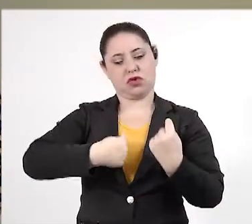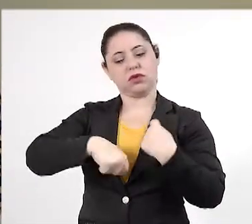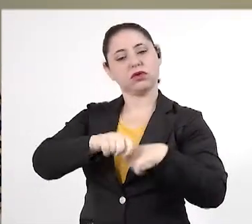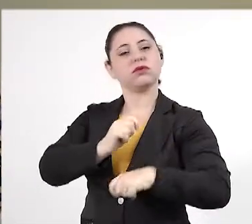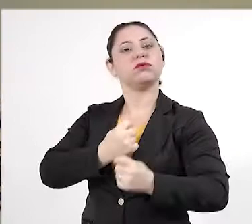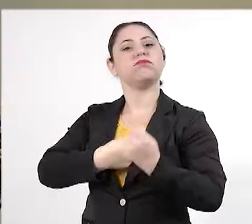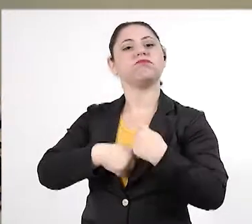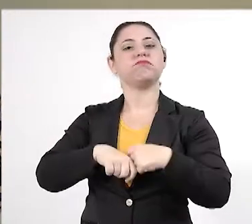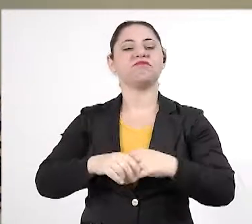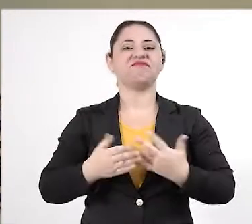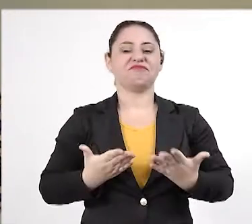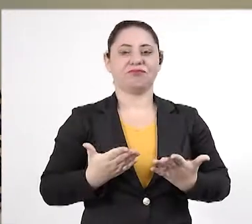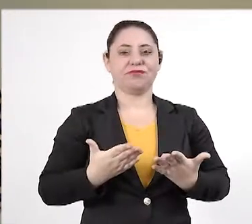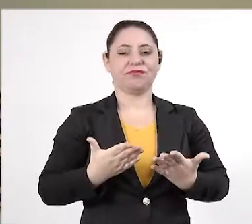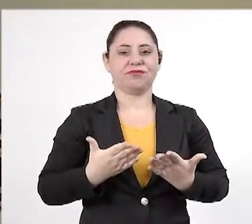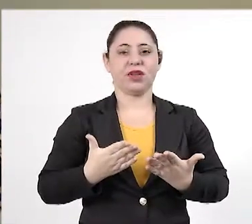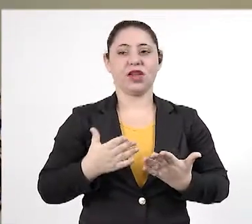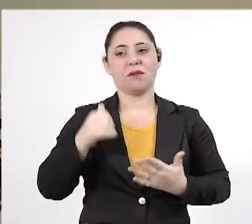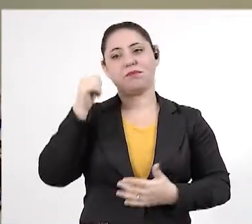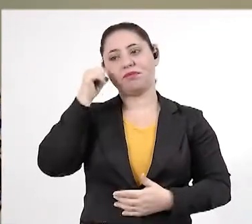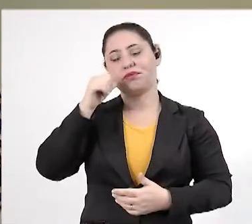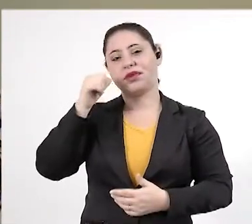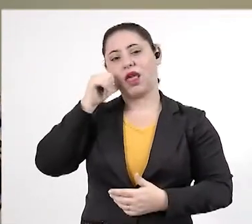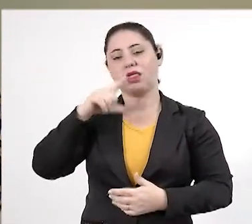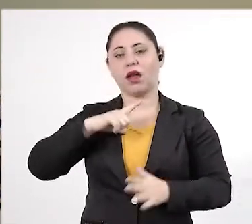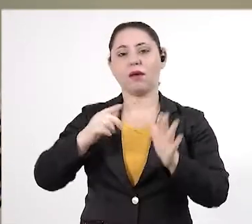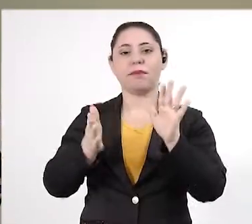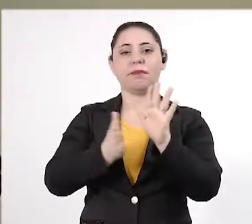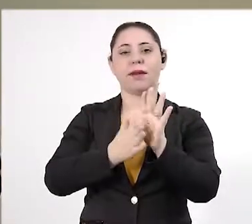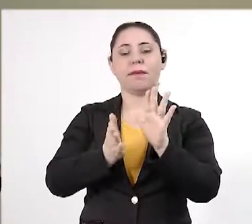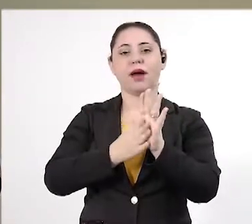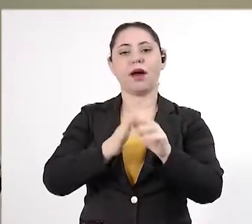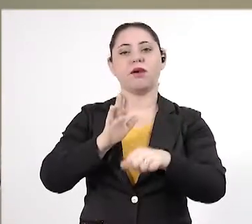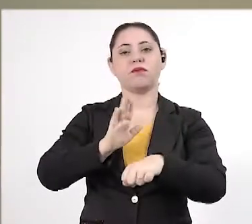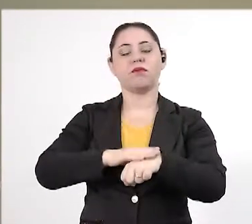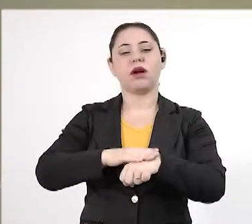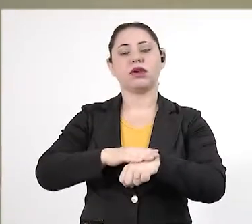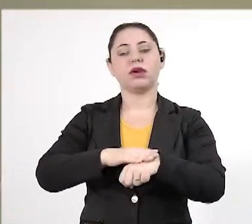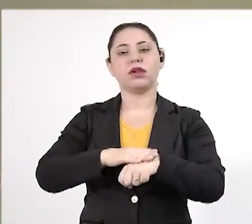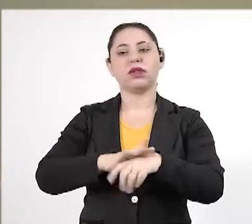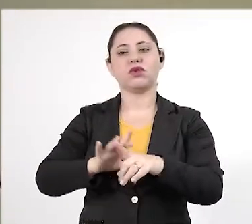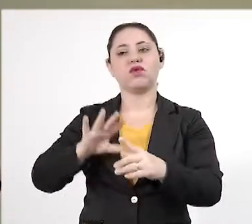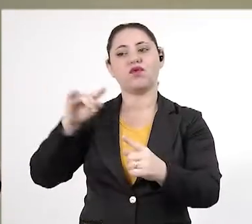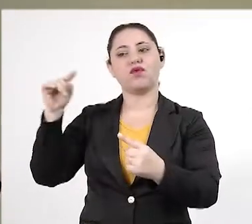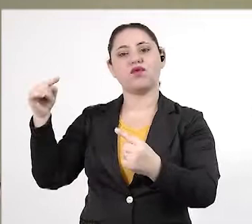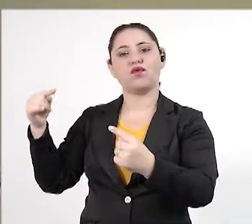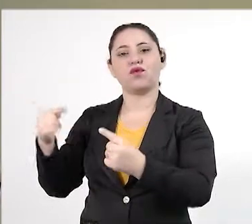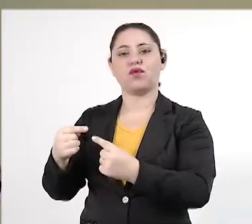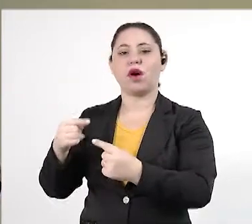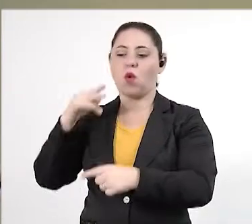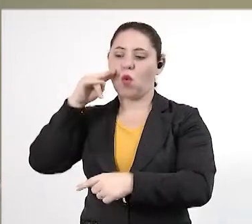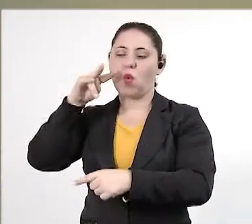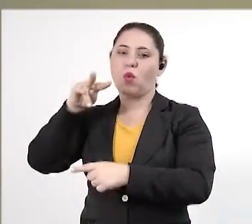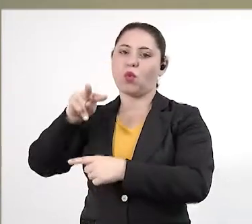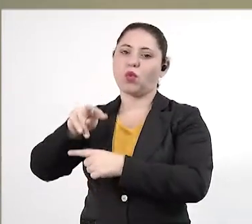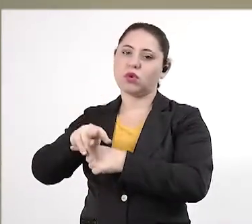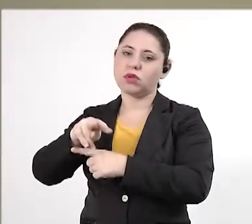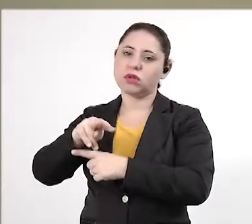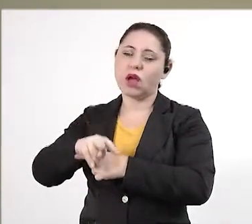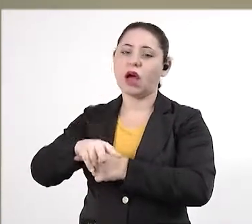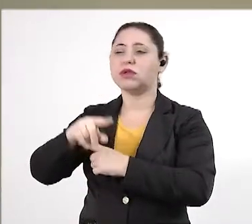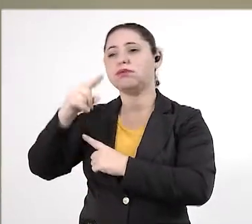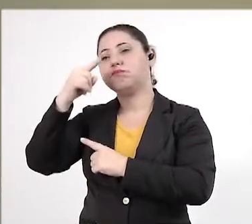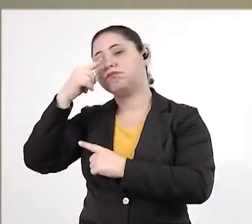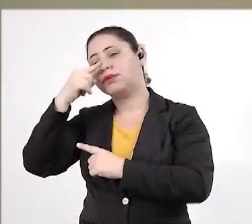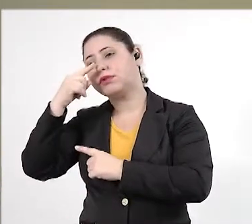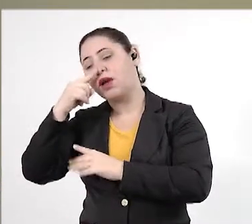da administração, né? E enquanto a mulher tem aquele papel mais voltado para os cuidados,